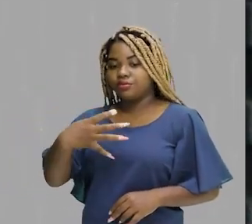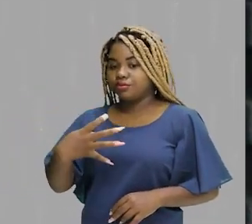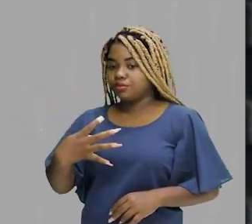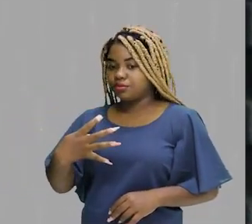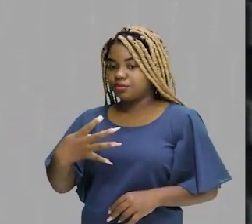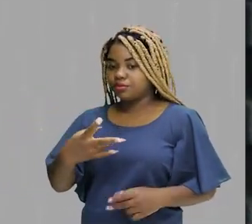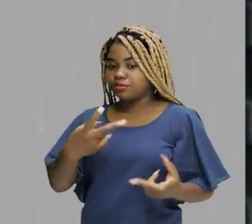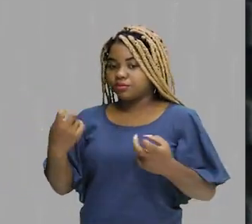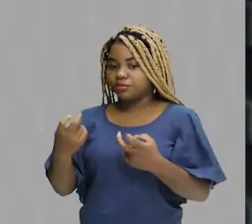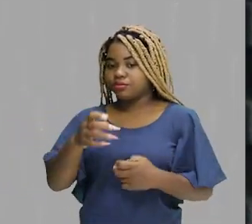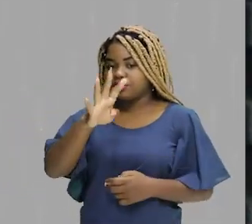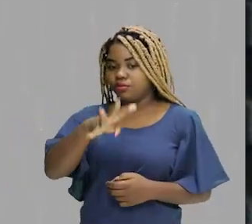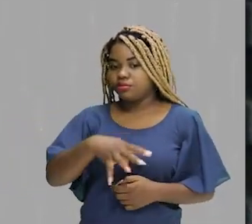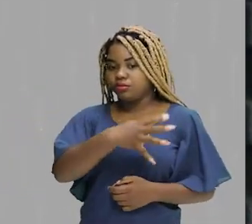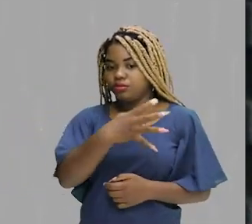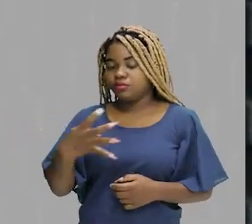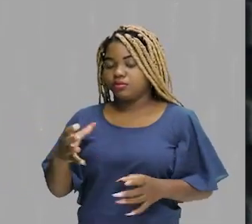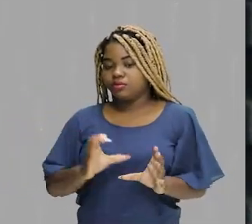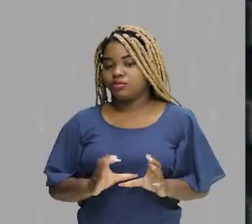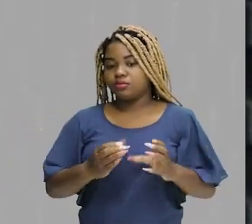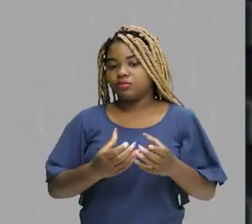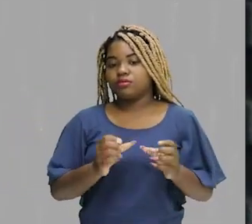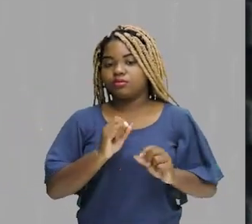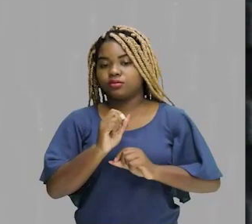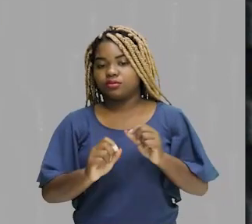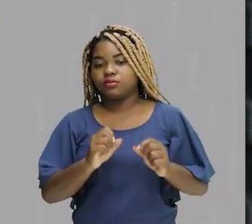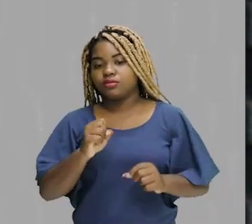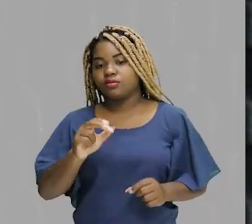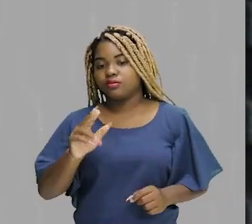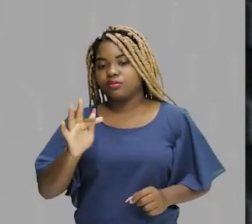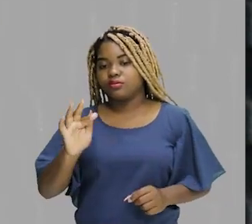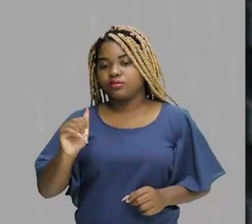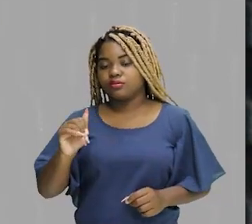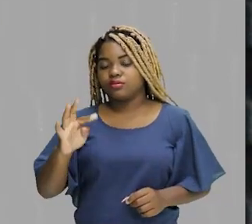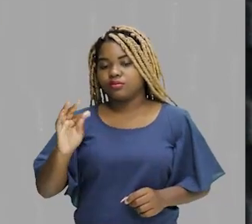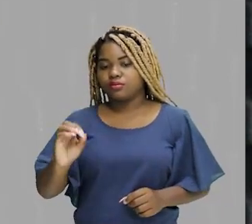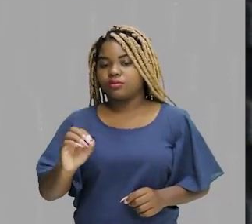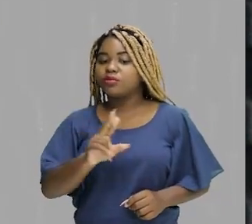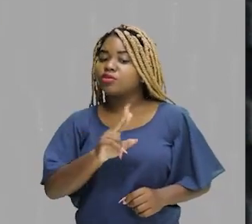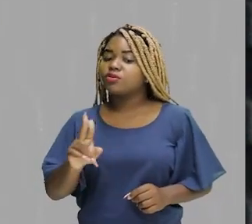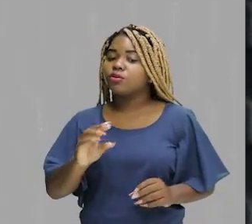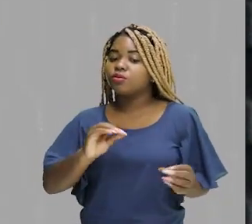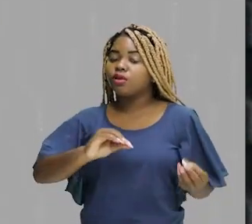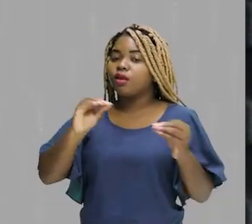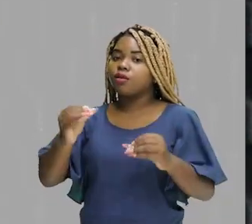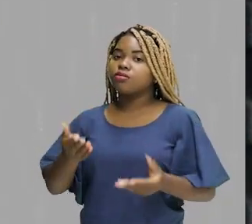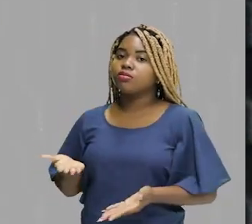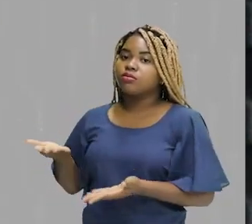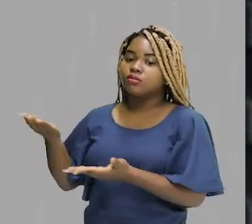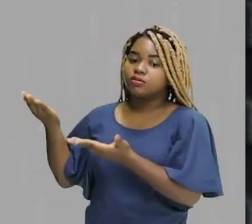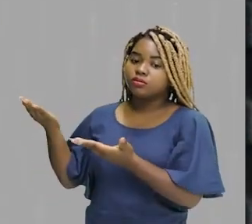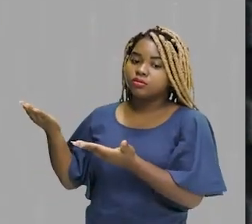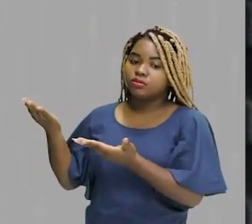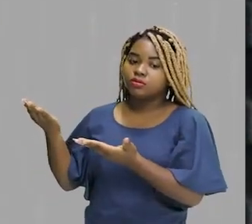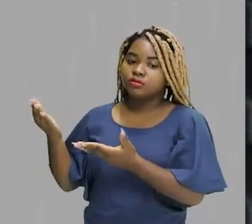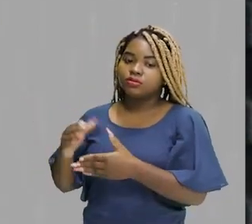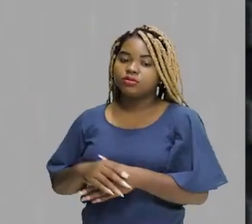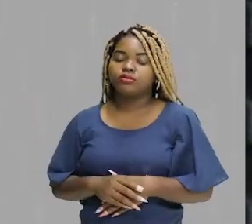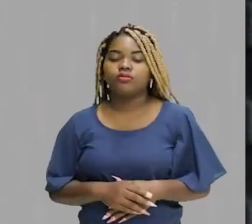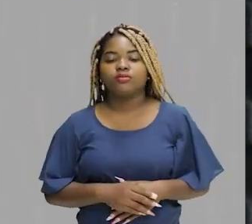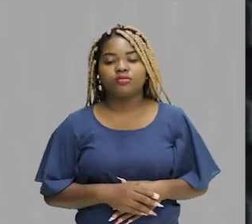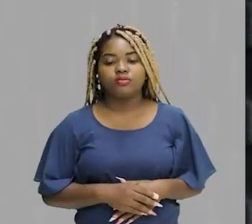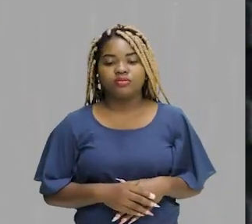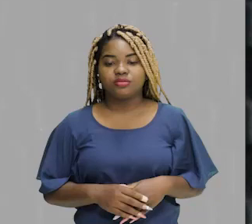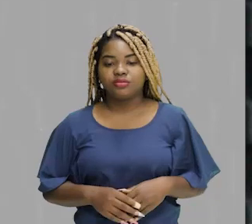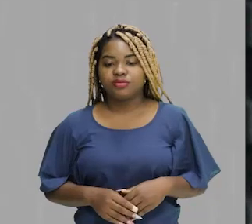observando a tabela de ânion, ele é o grupo sulfato. Então, o nome vai ficar o nome do ânion de o